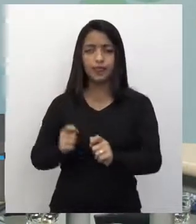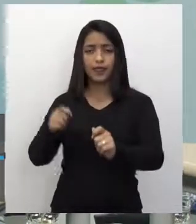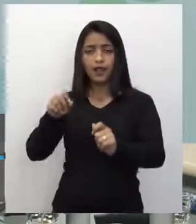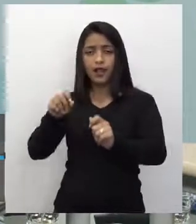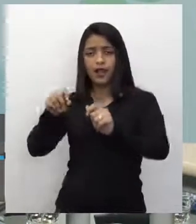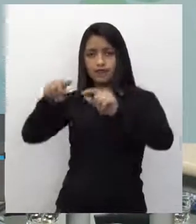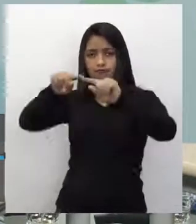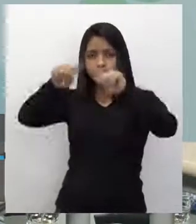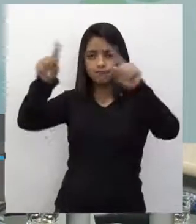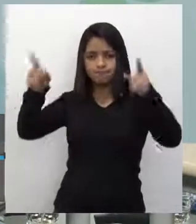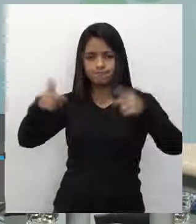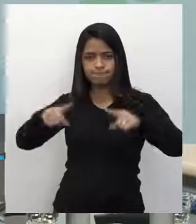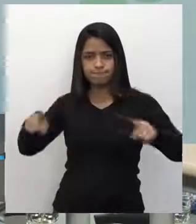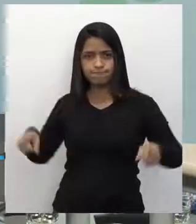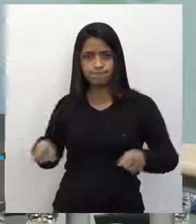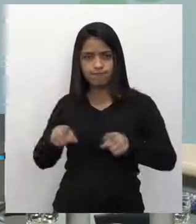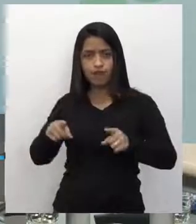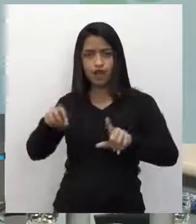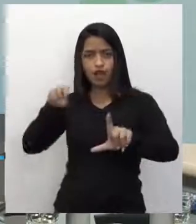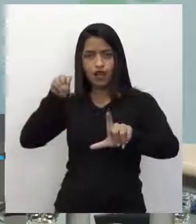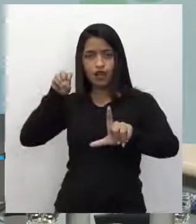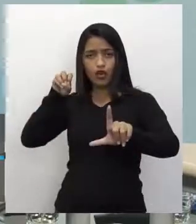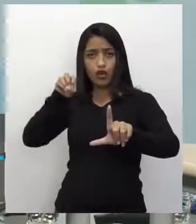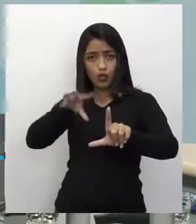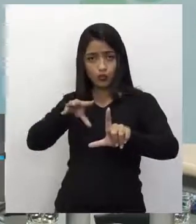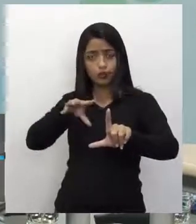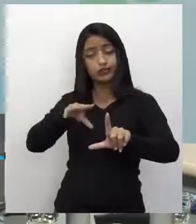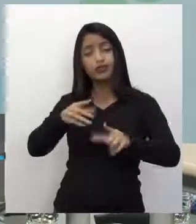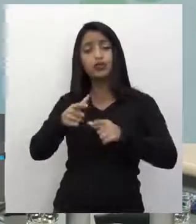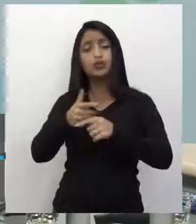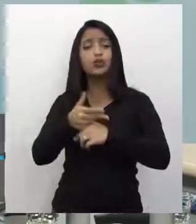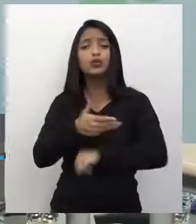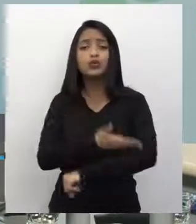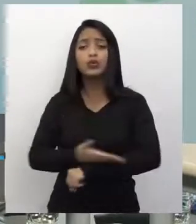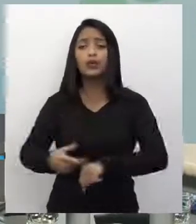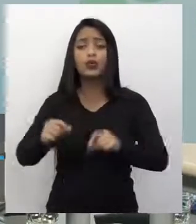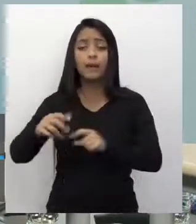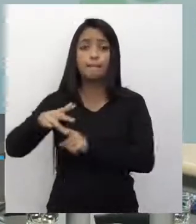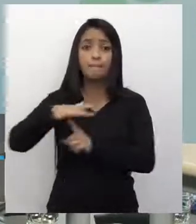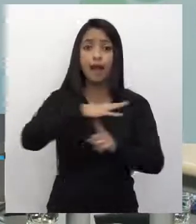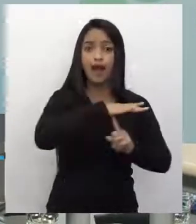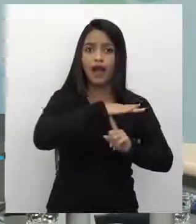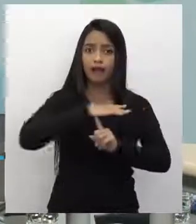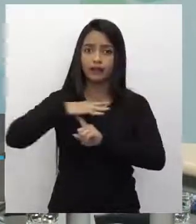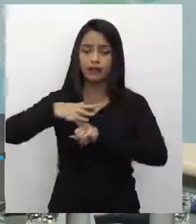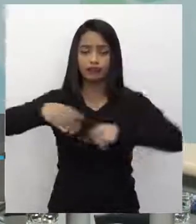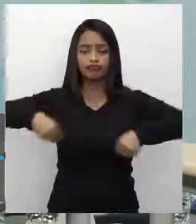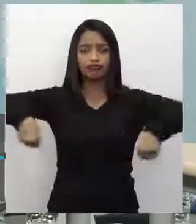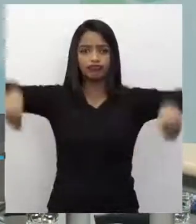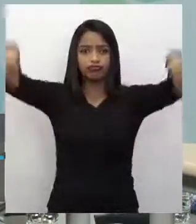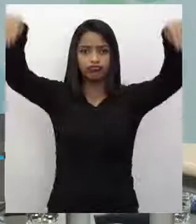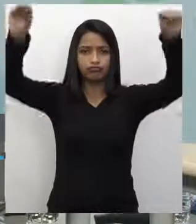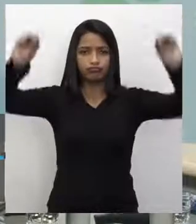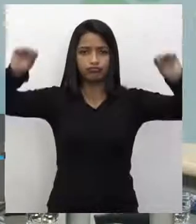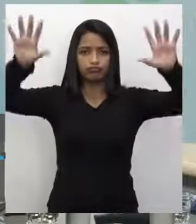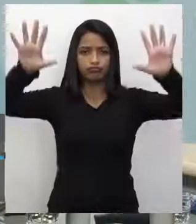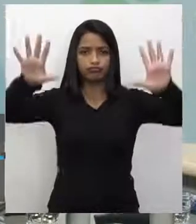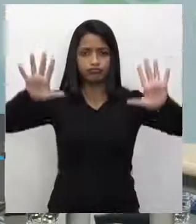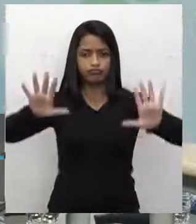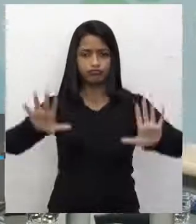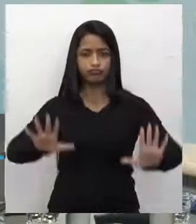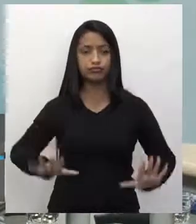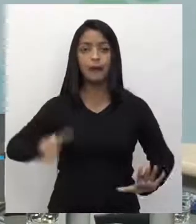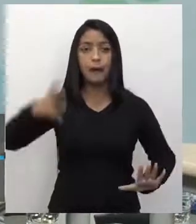Então, geralmente numa praça pública era estendido, né, um grande lençol branco, né? Se colocavam achotes de fogo, né,